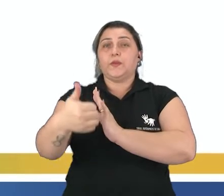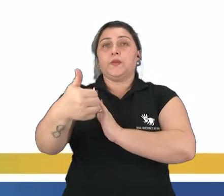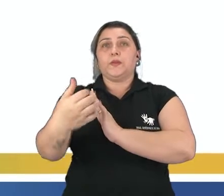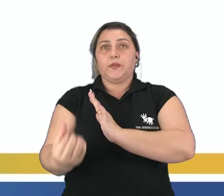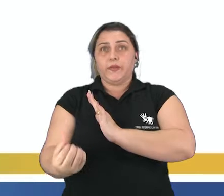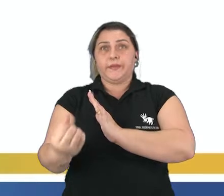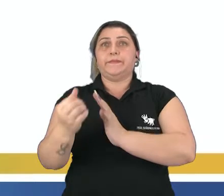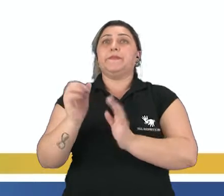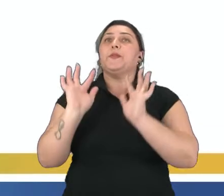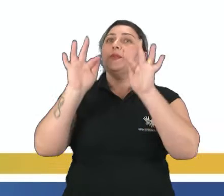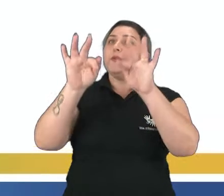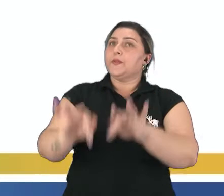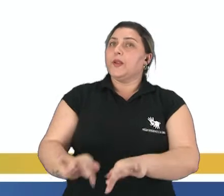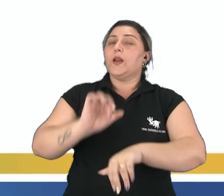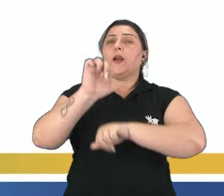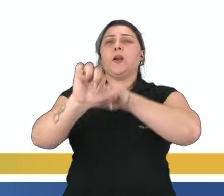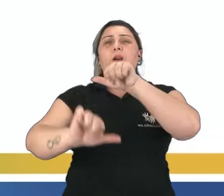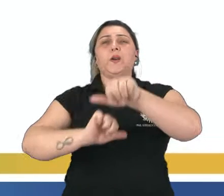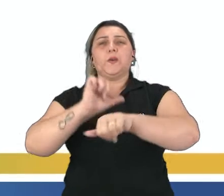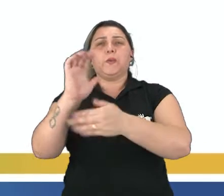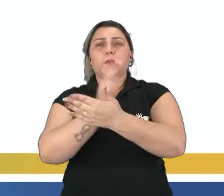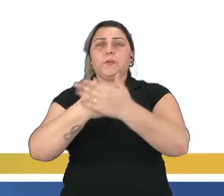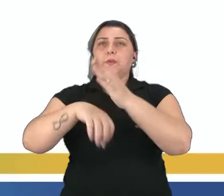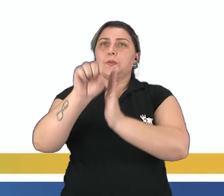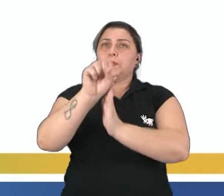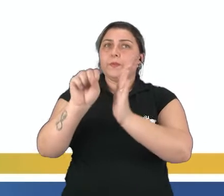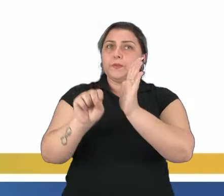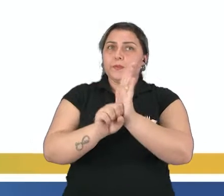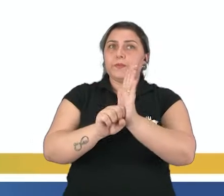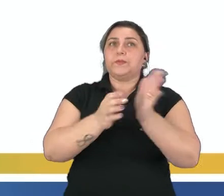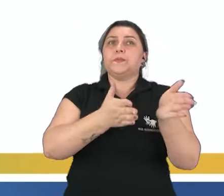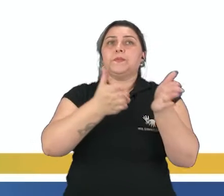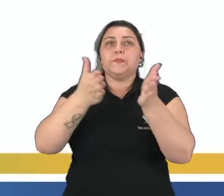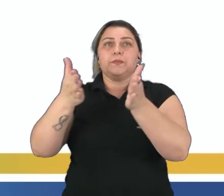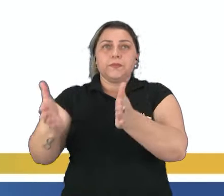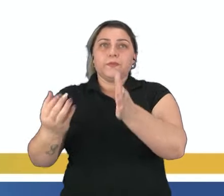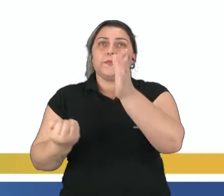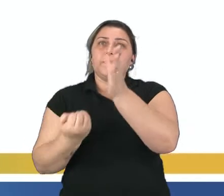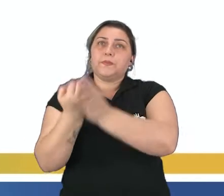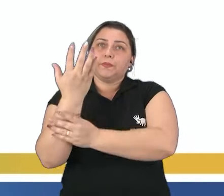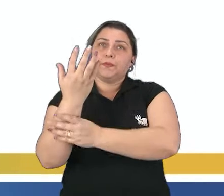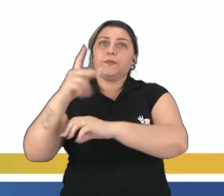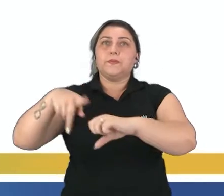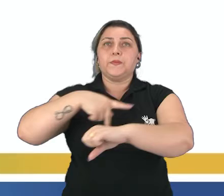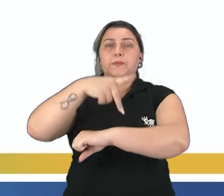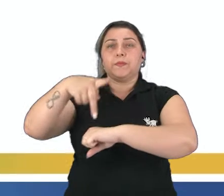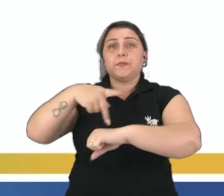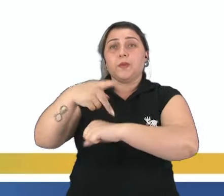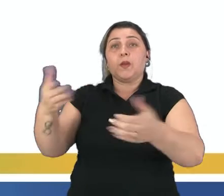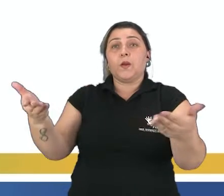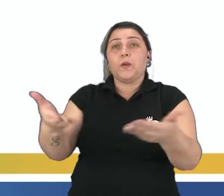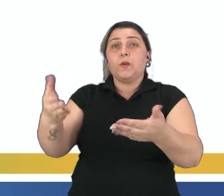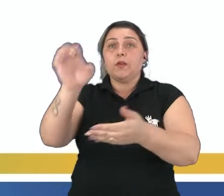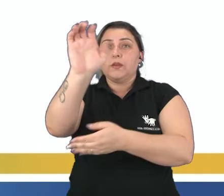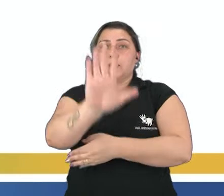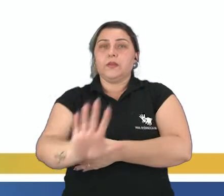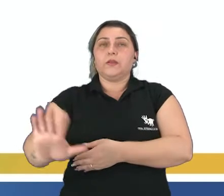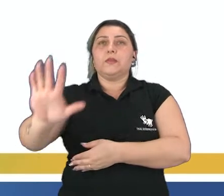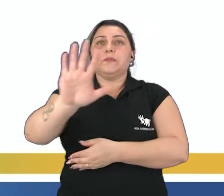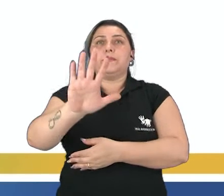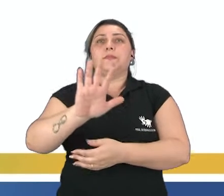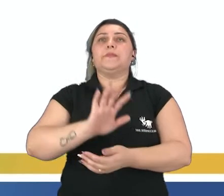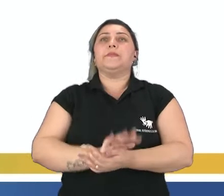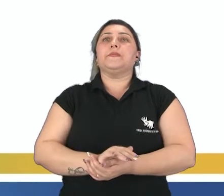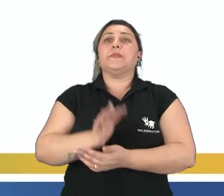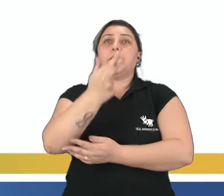e XVI. Ao final de alguns séculos, esse processo daria origem a muitos dos países atuais da